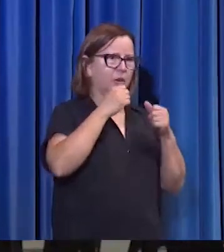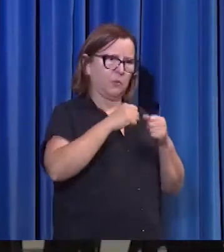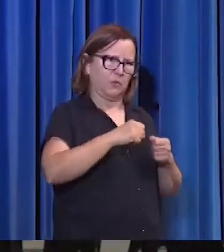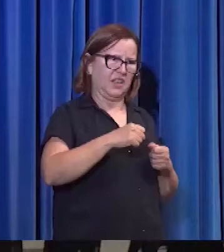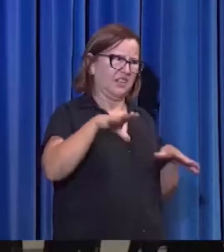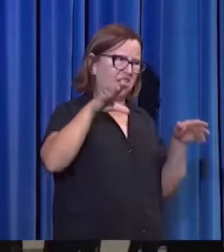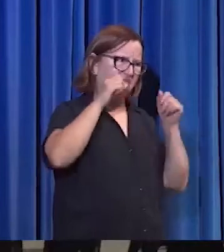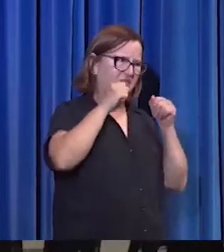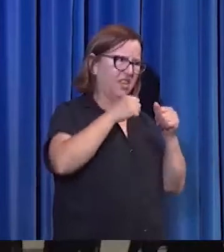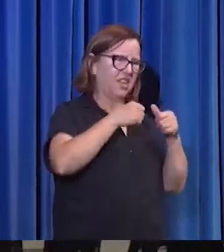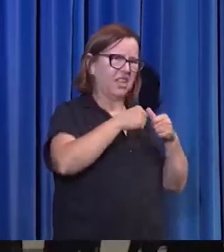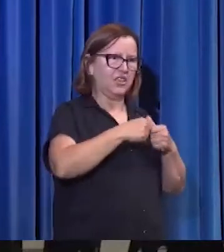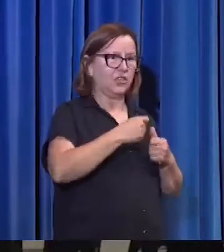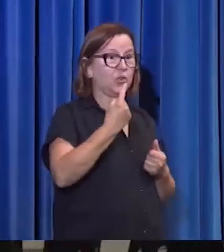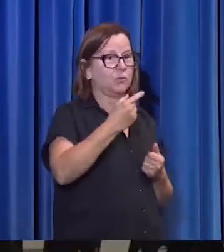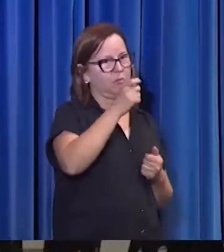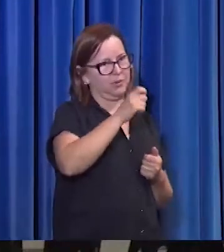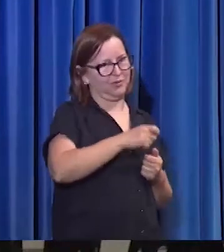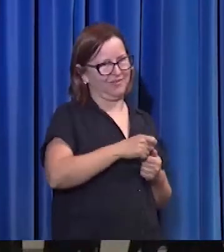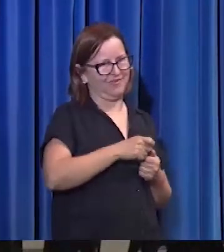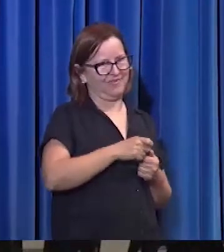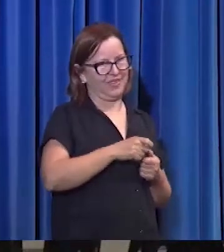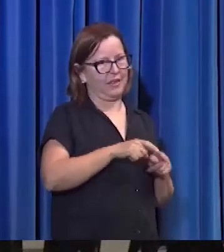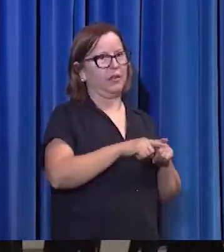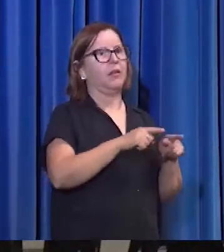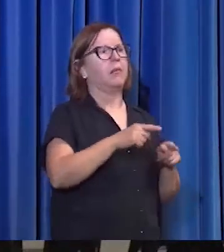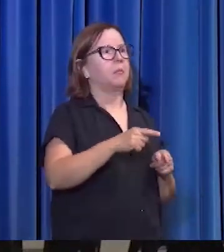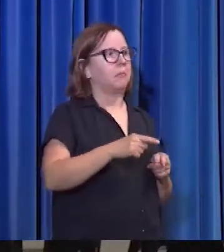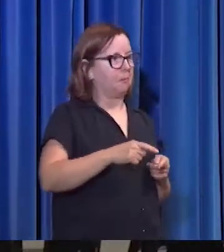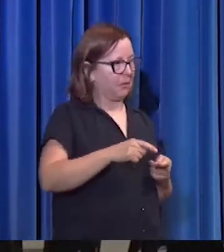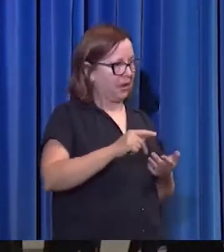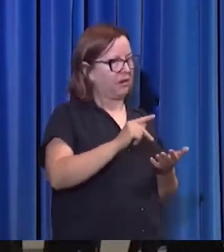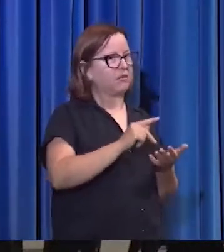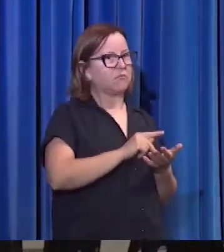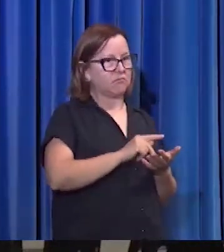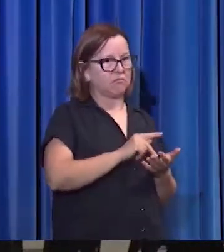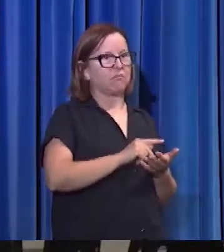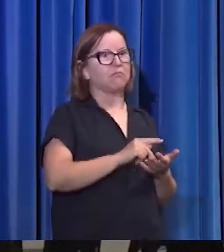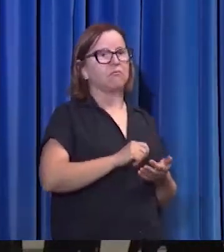de alguém. Mas isto faz sentido.